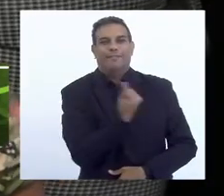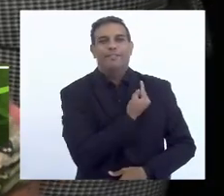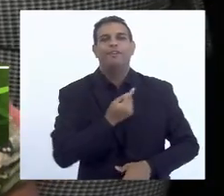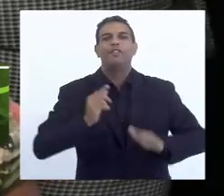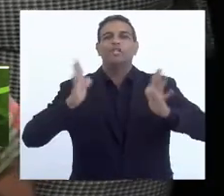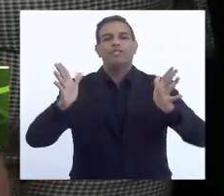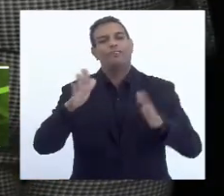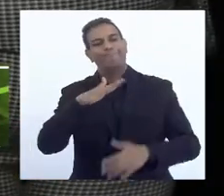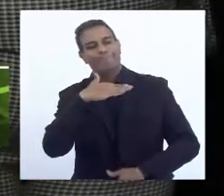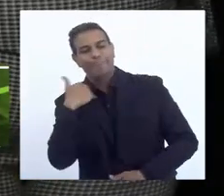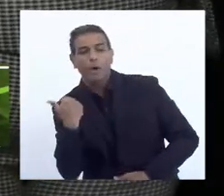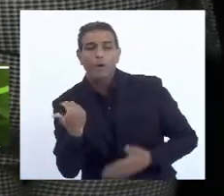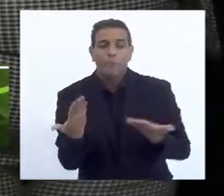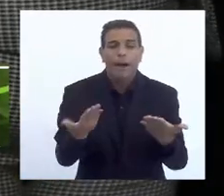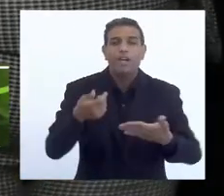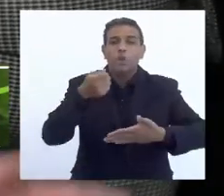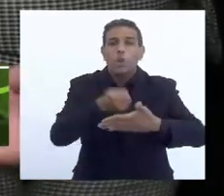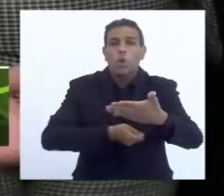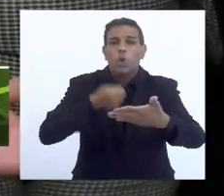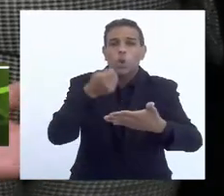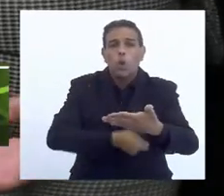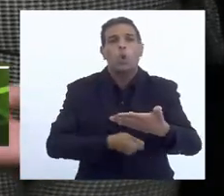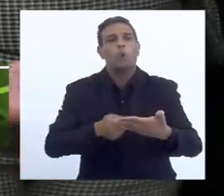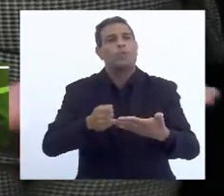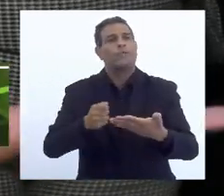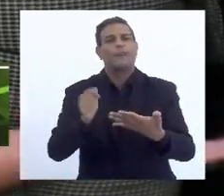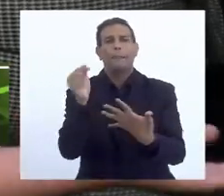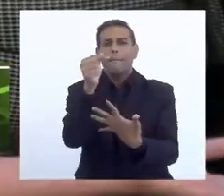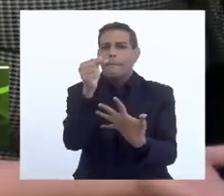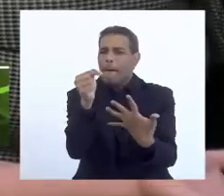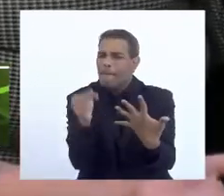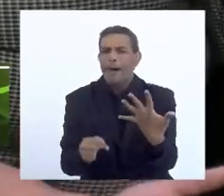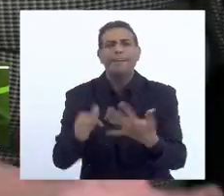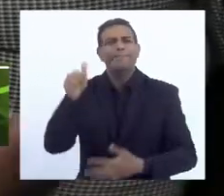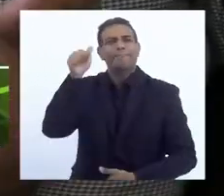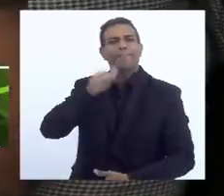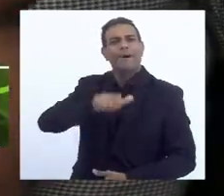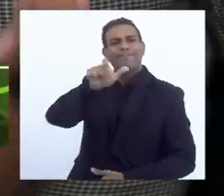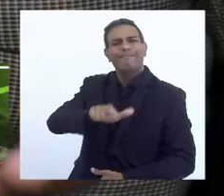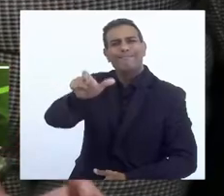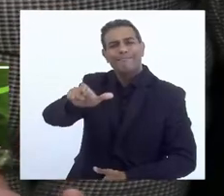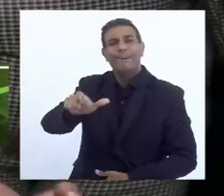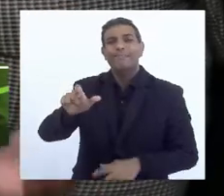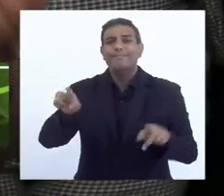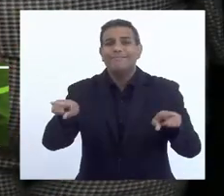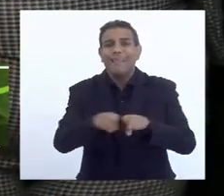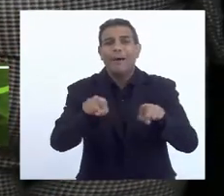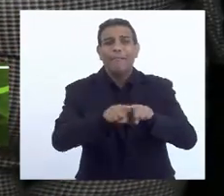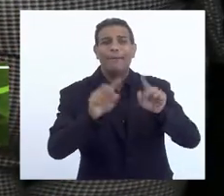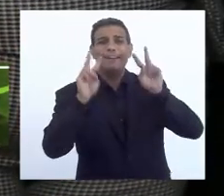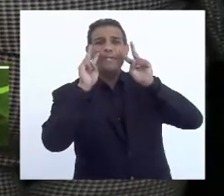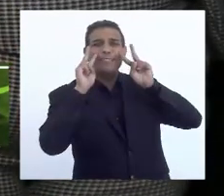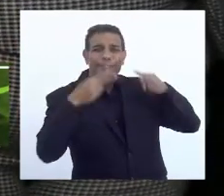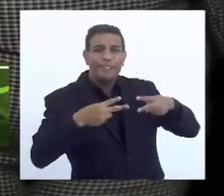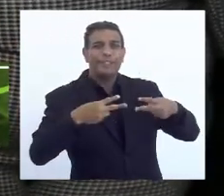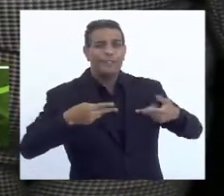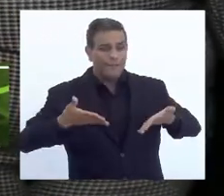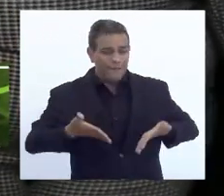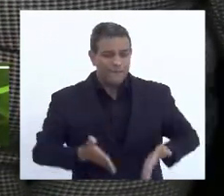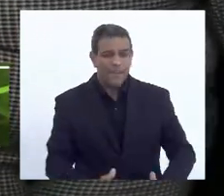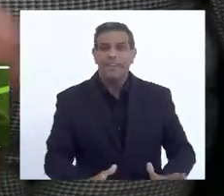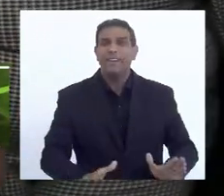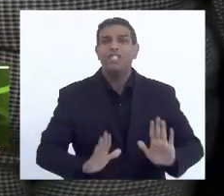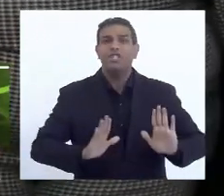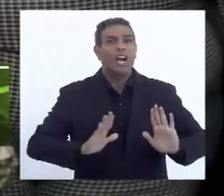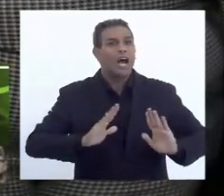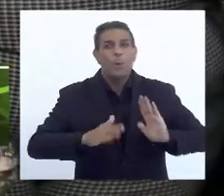já se foram, mas nós lutamos por Lauras, por Moanas, pelas nossas meninas que já nascem tendo que